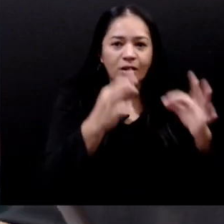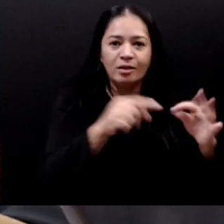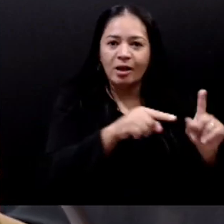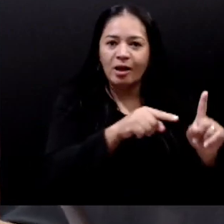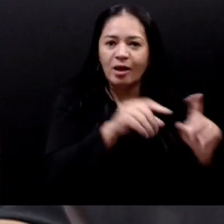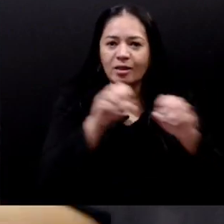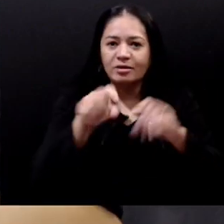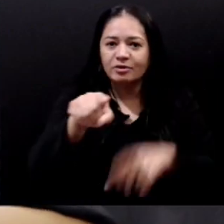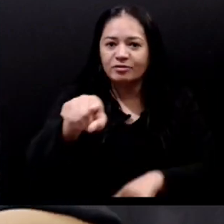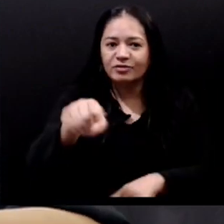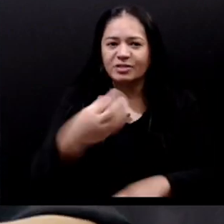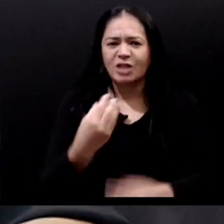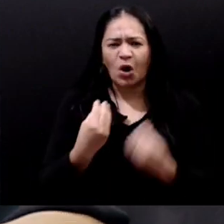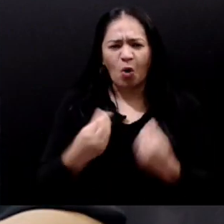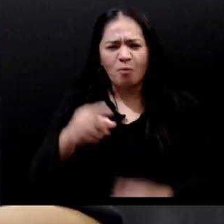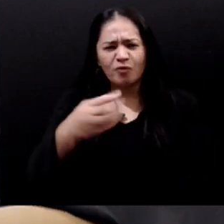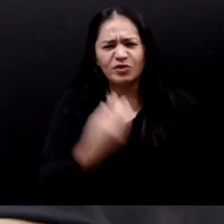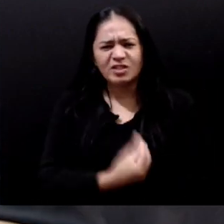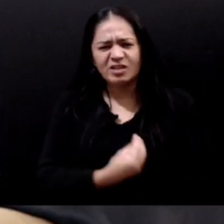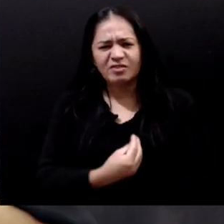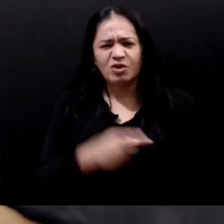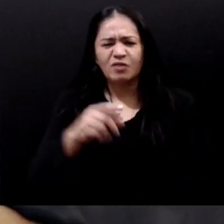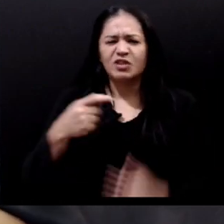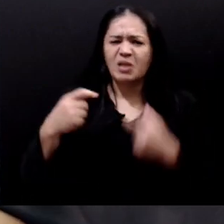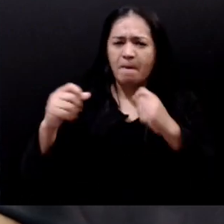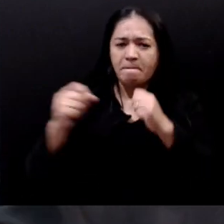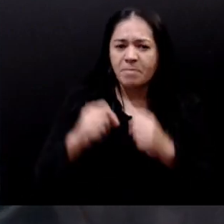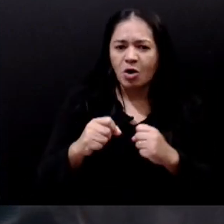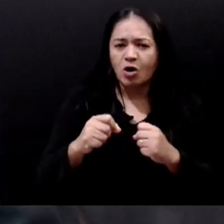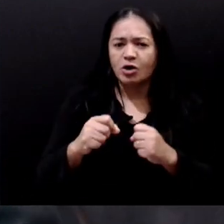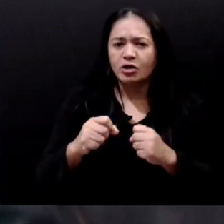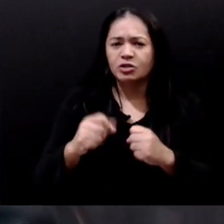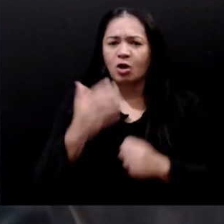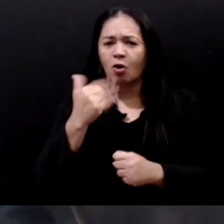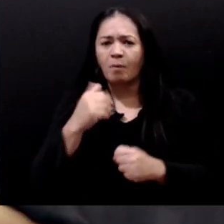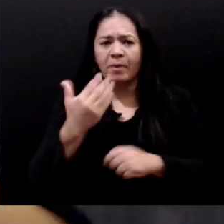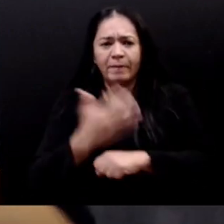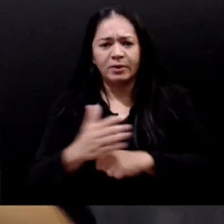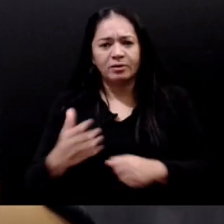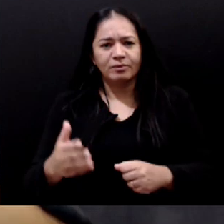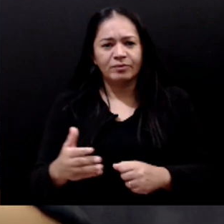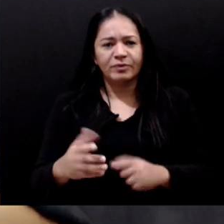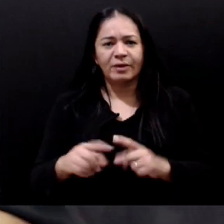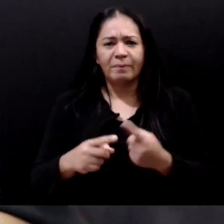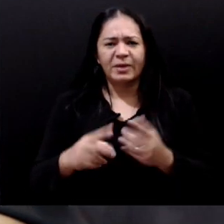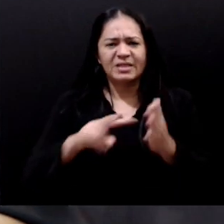vida, o que você deve comer, o que você deve praticar. Será que aquilo faz sentido mesmo?